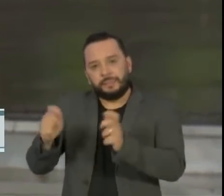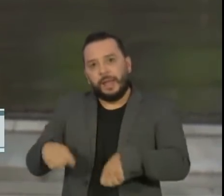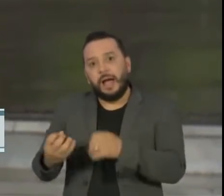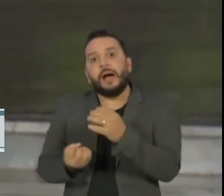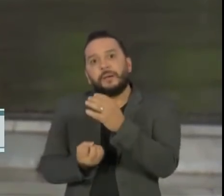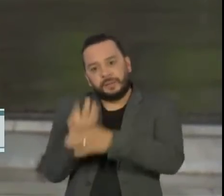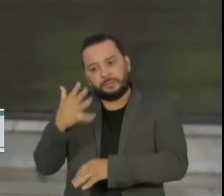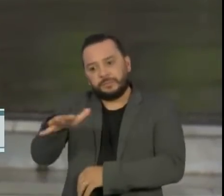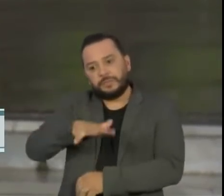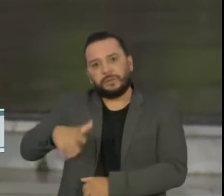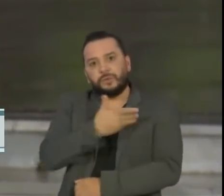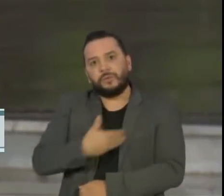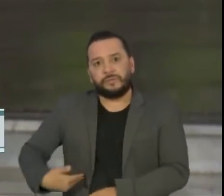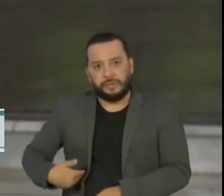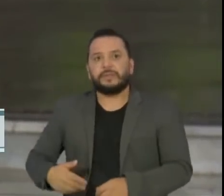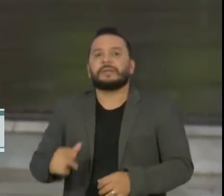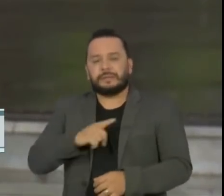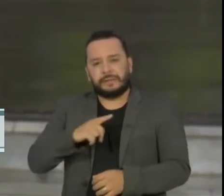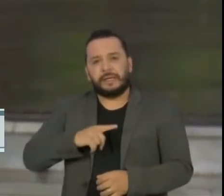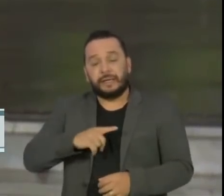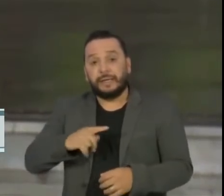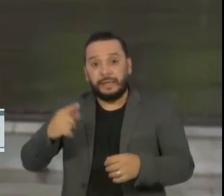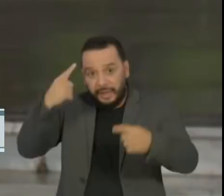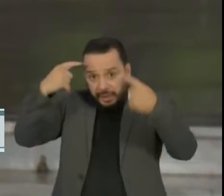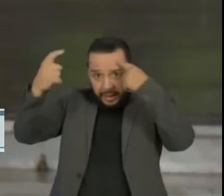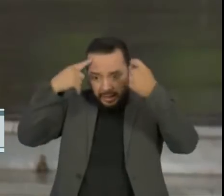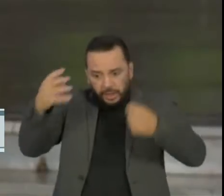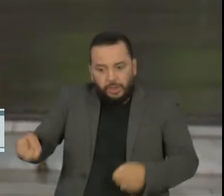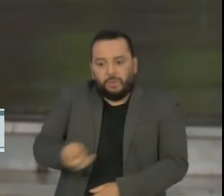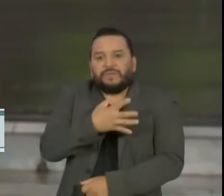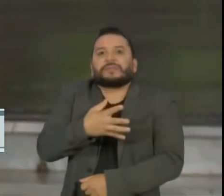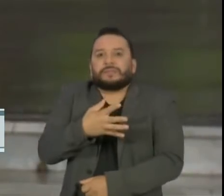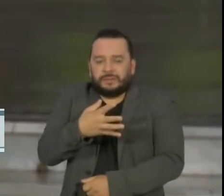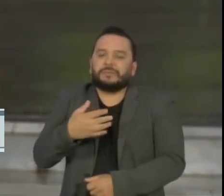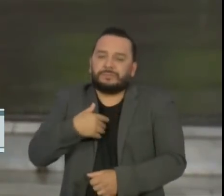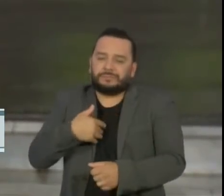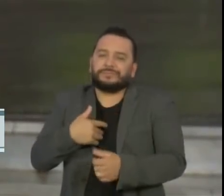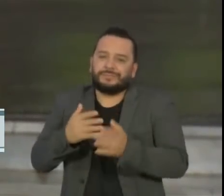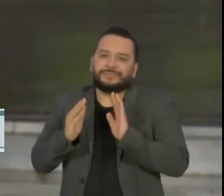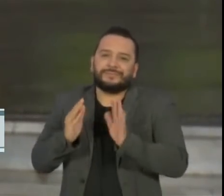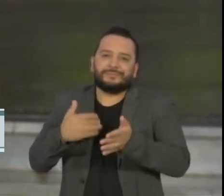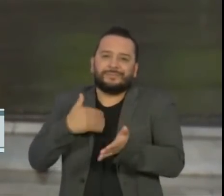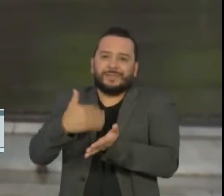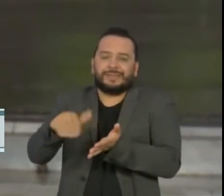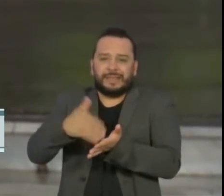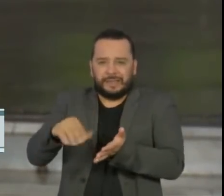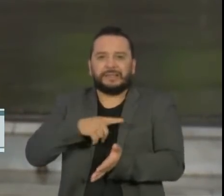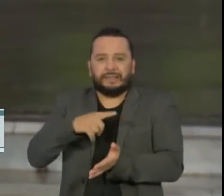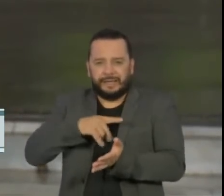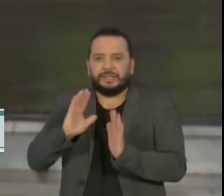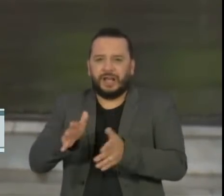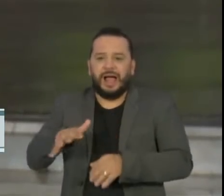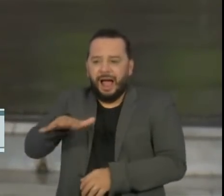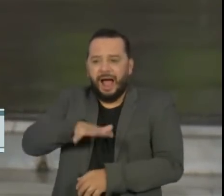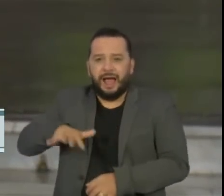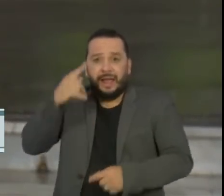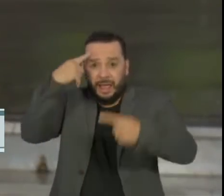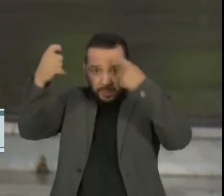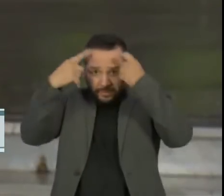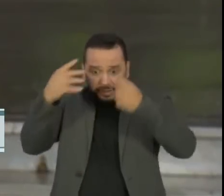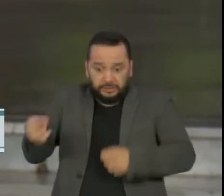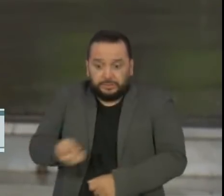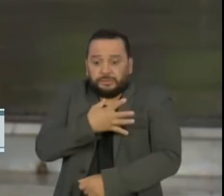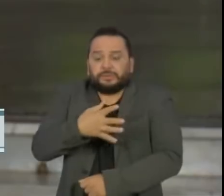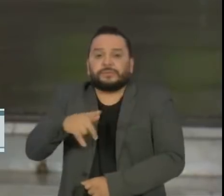complementar a todo o nosso ecossistema de inovação, que a Secretaria já acompanha, né? Então, a gente tem uma série de hubs de inovação. Esse processo,